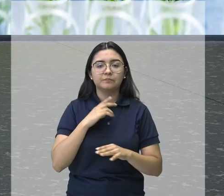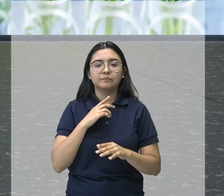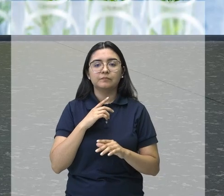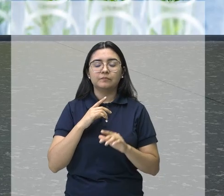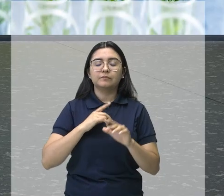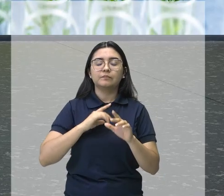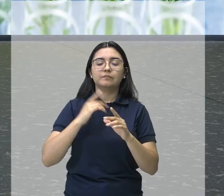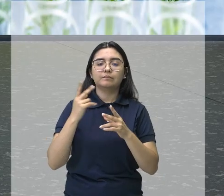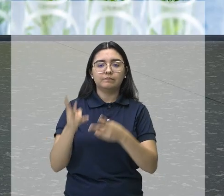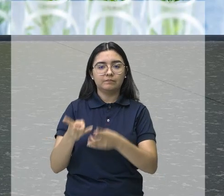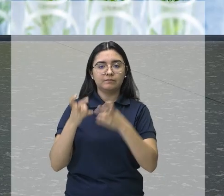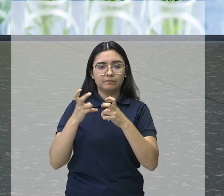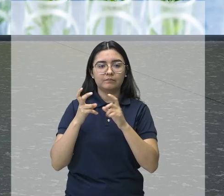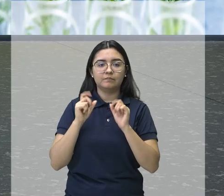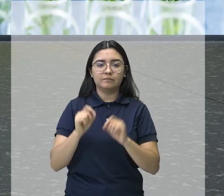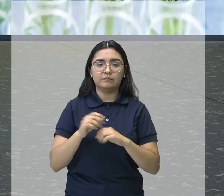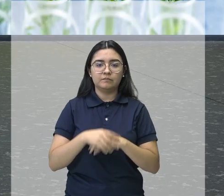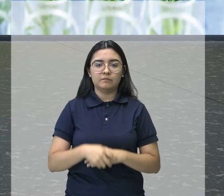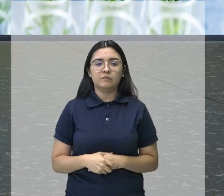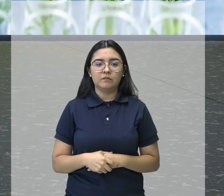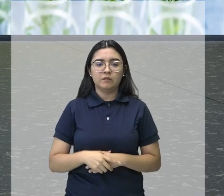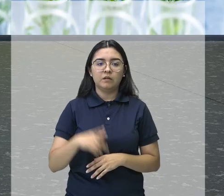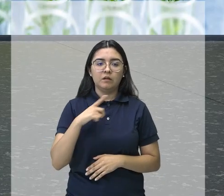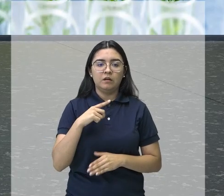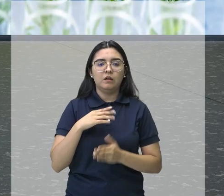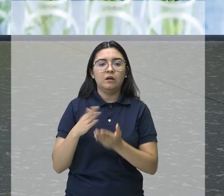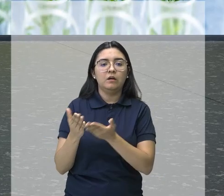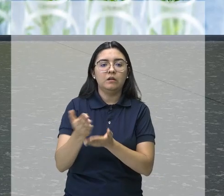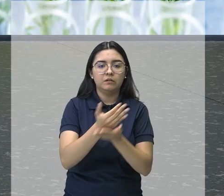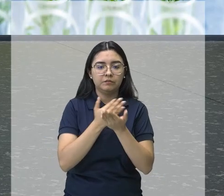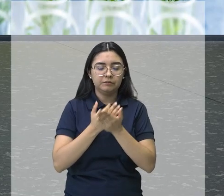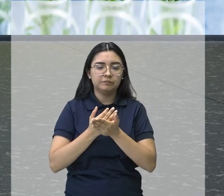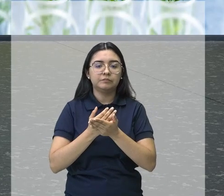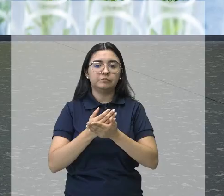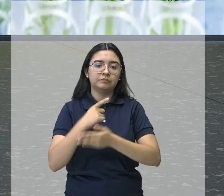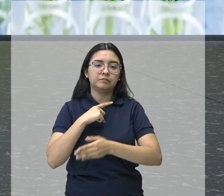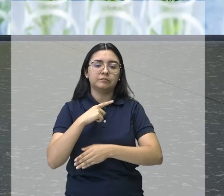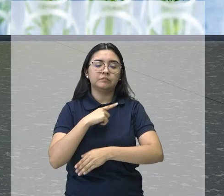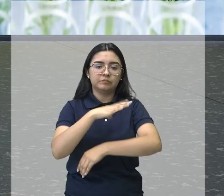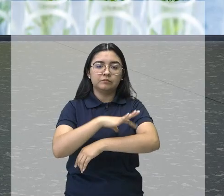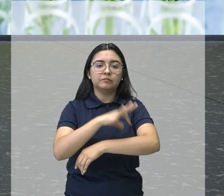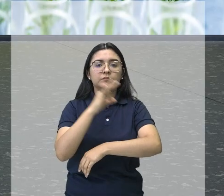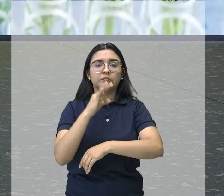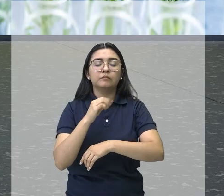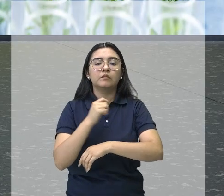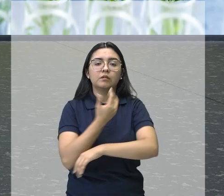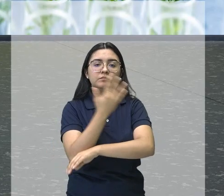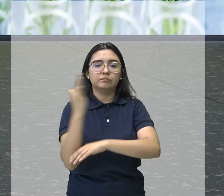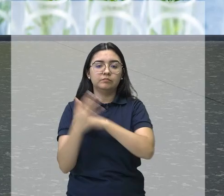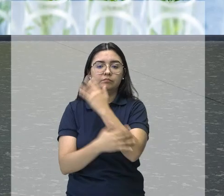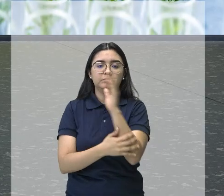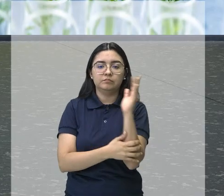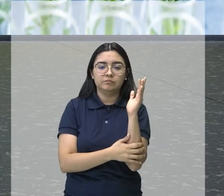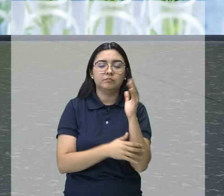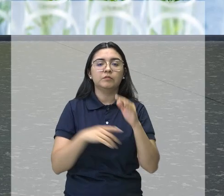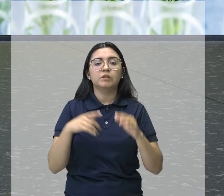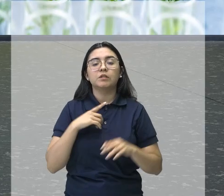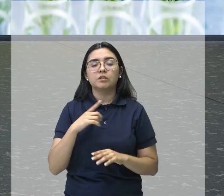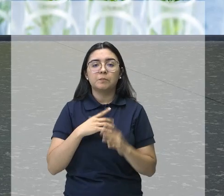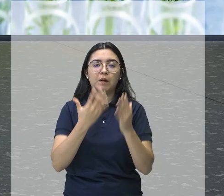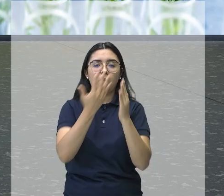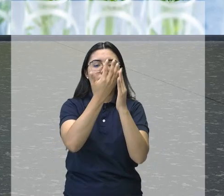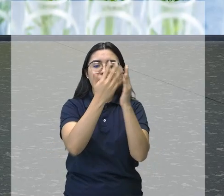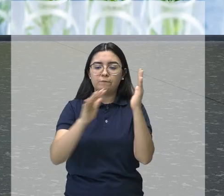extrativismo científico. Coleta de amostras botânicas em uma floresta tropical. Cientistas coletam